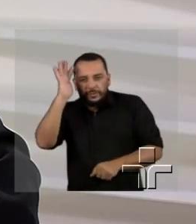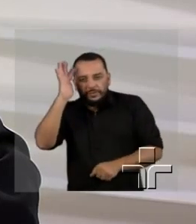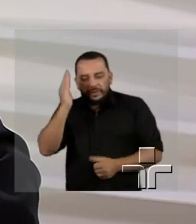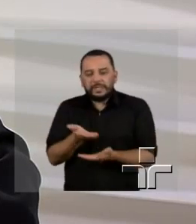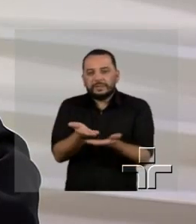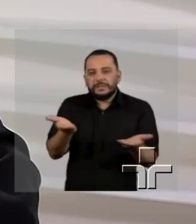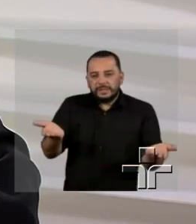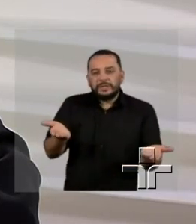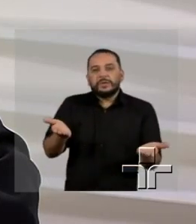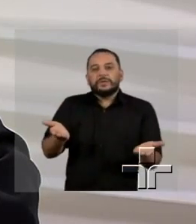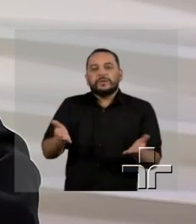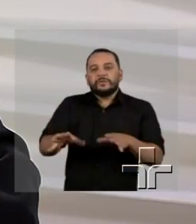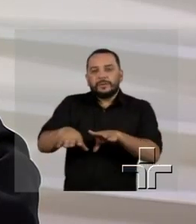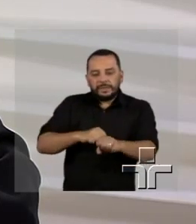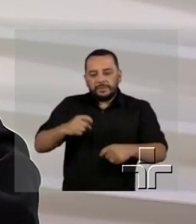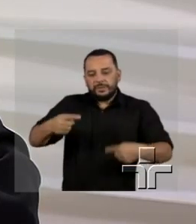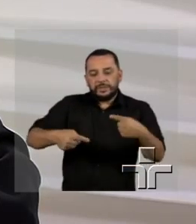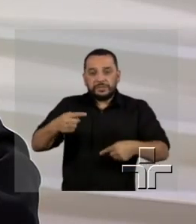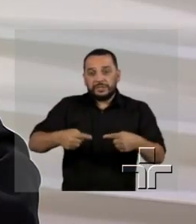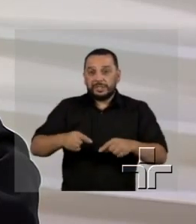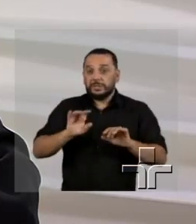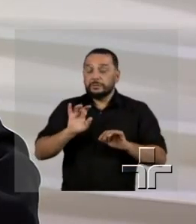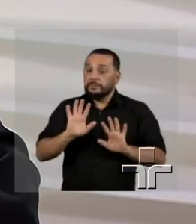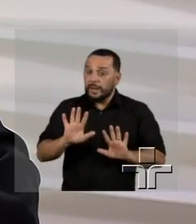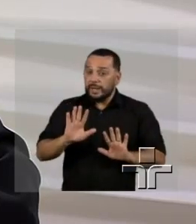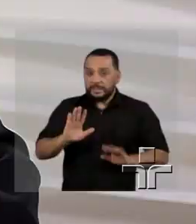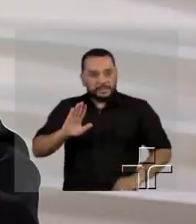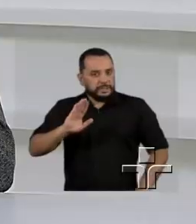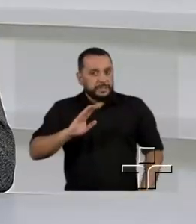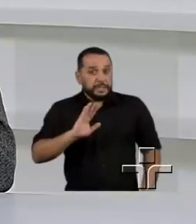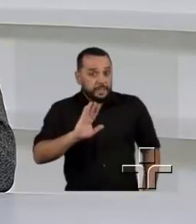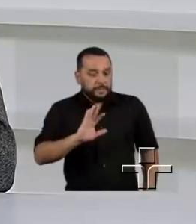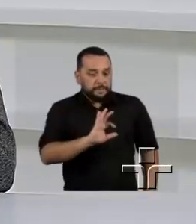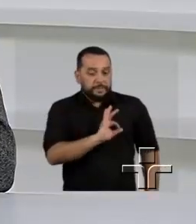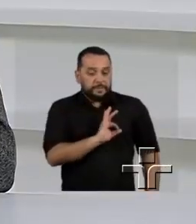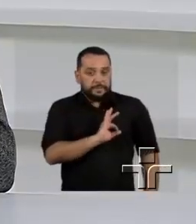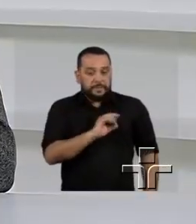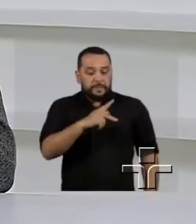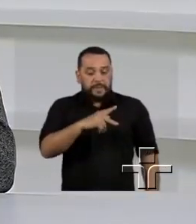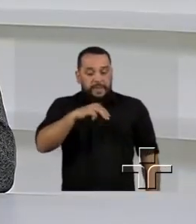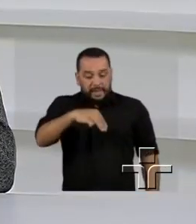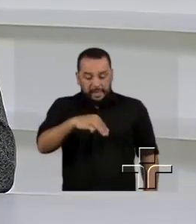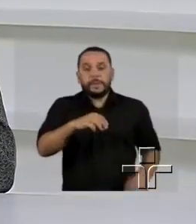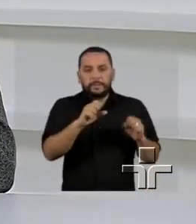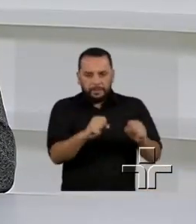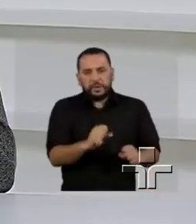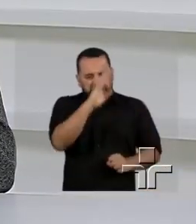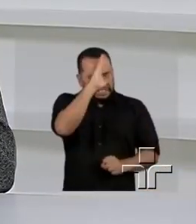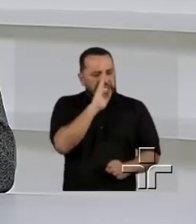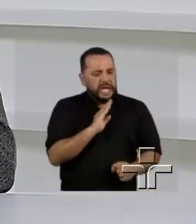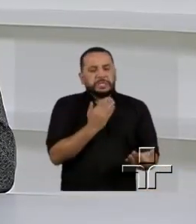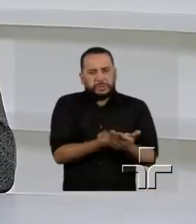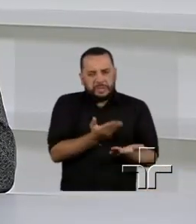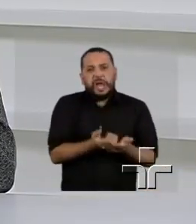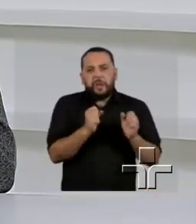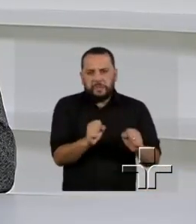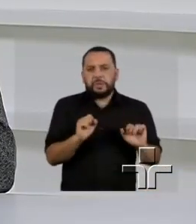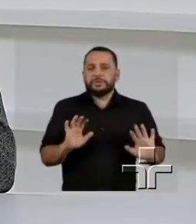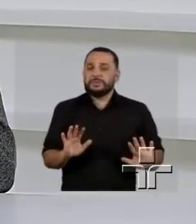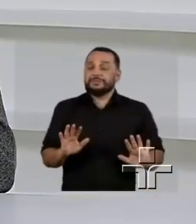de recursos técnicos de comunicação, como o caso do WhatsApp, mídias sociais, etc., que é uma grande